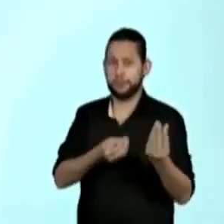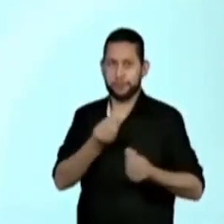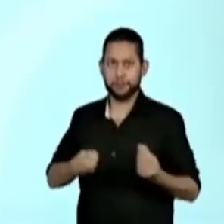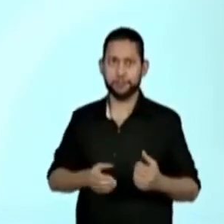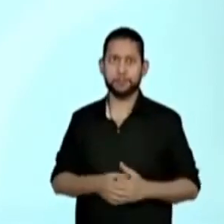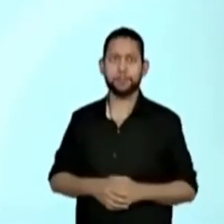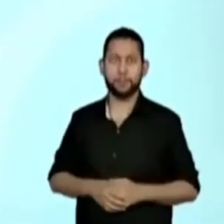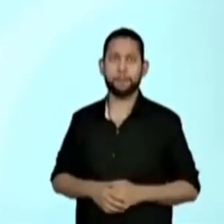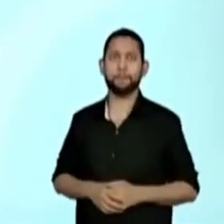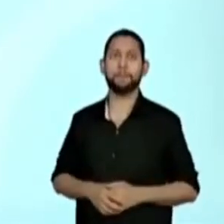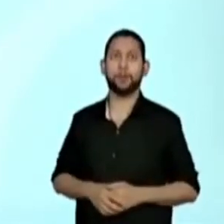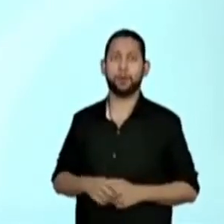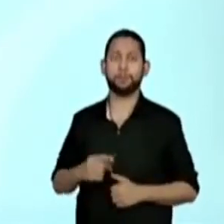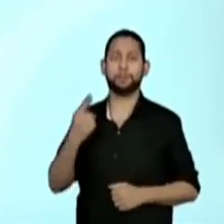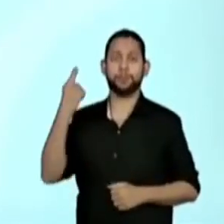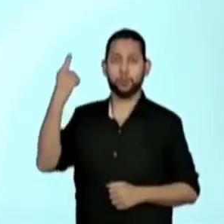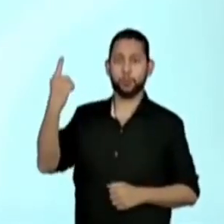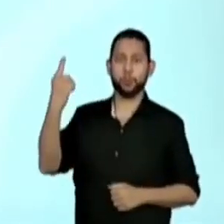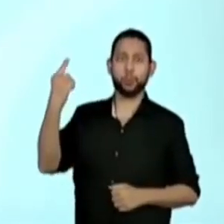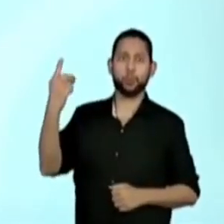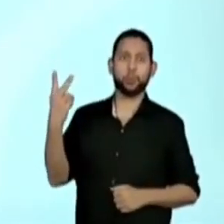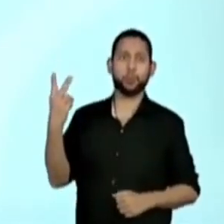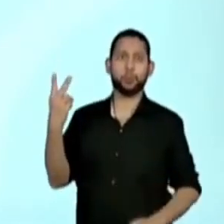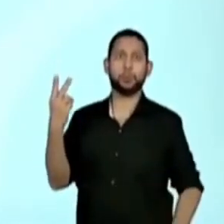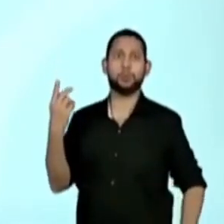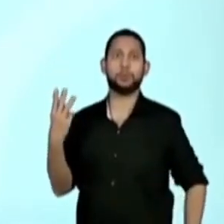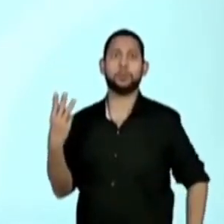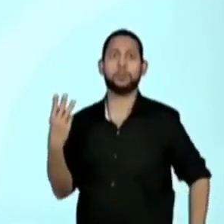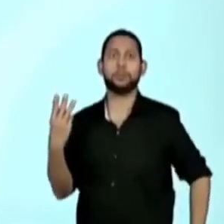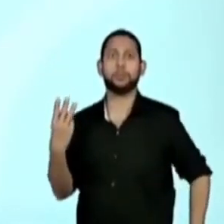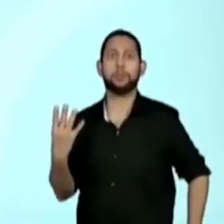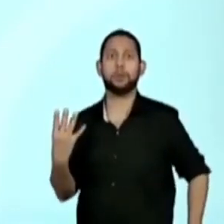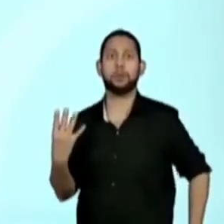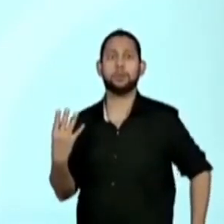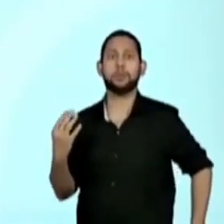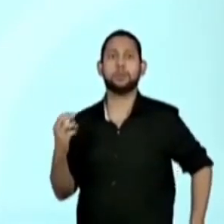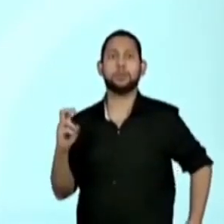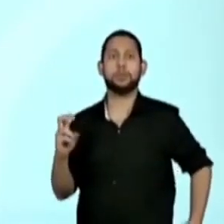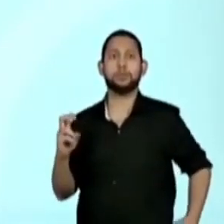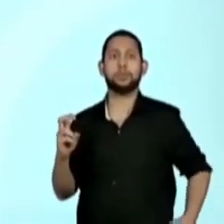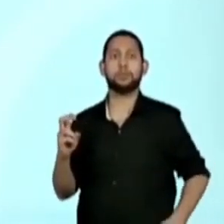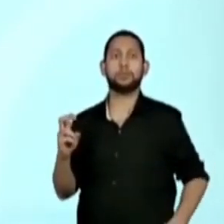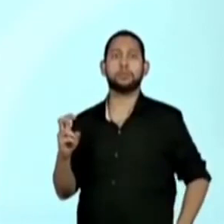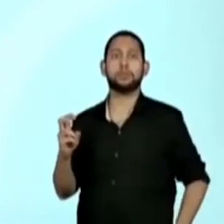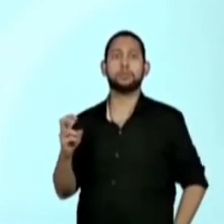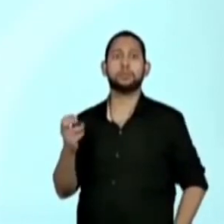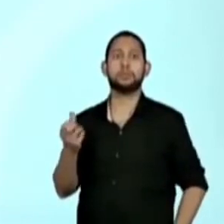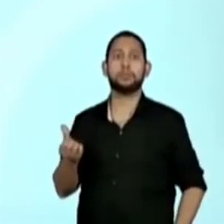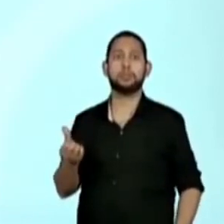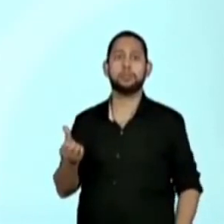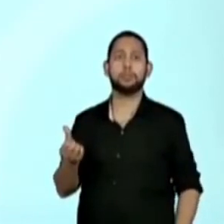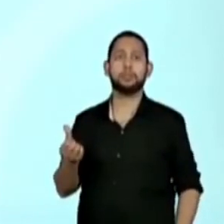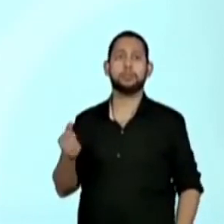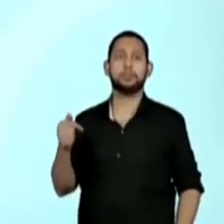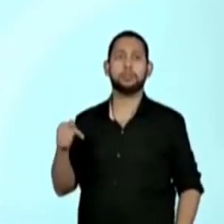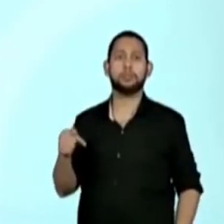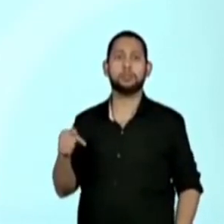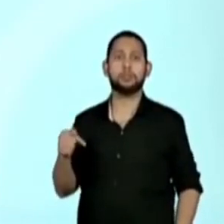contar aqui ó 1 2 3 4 5